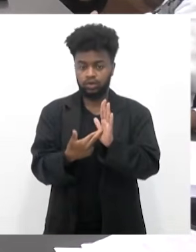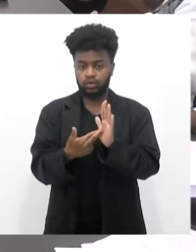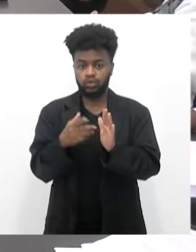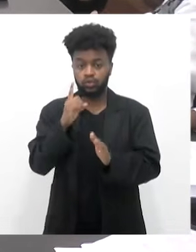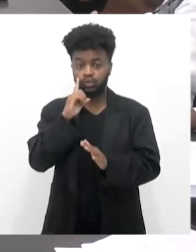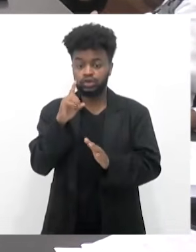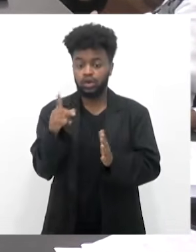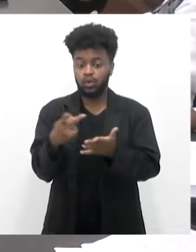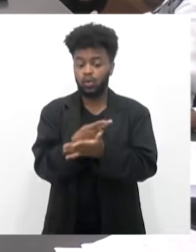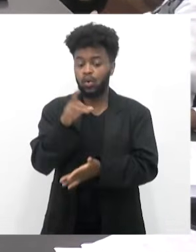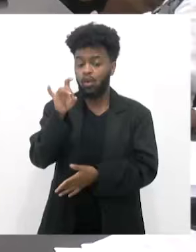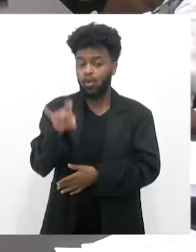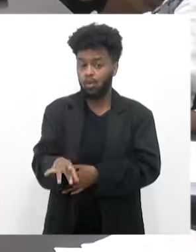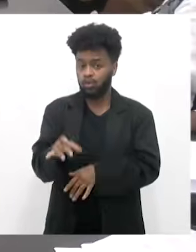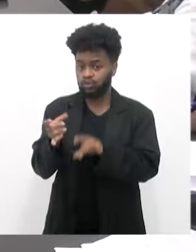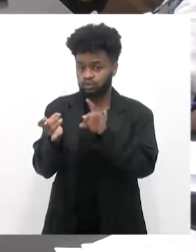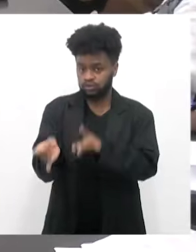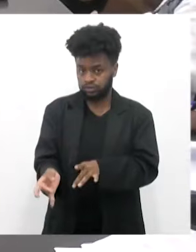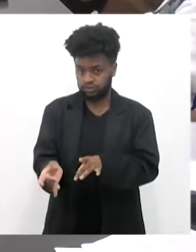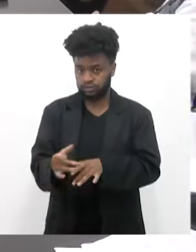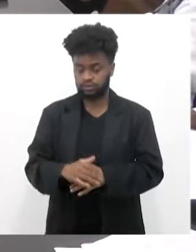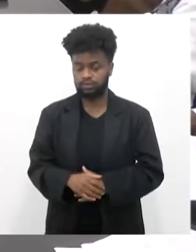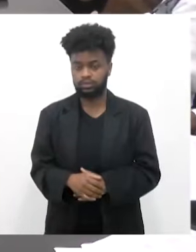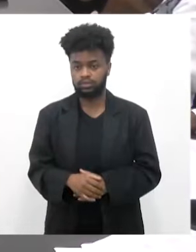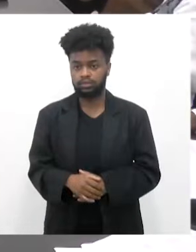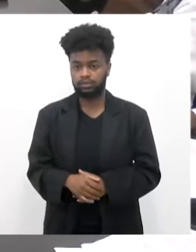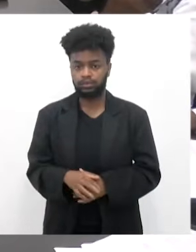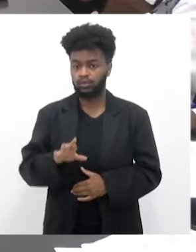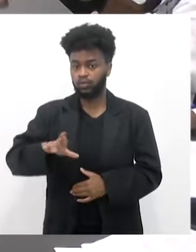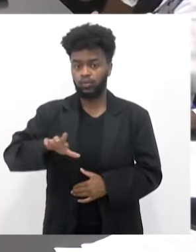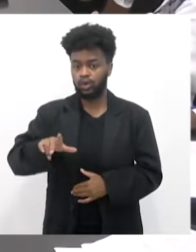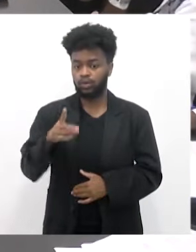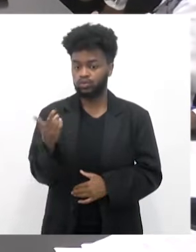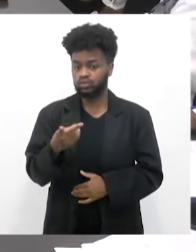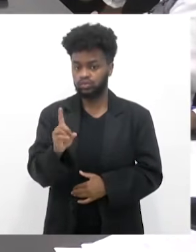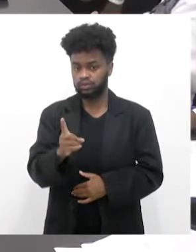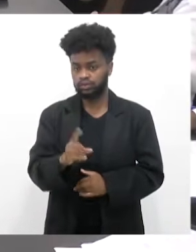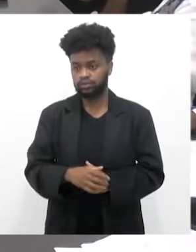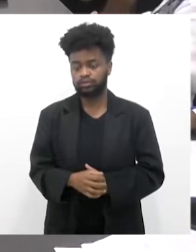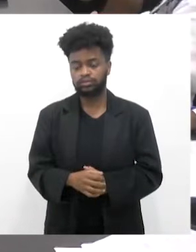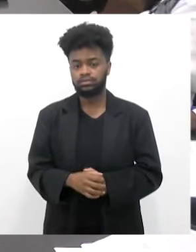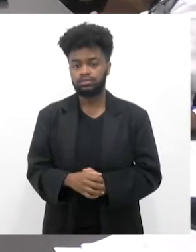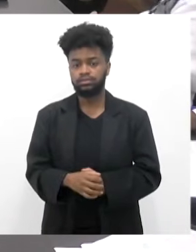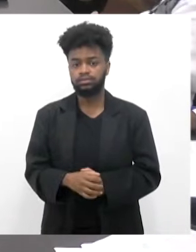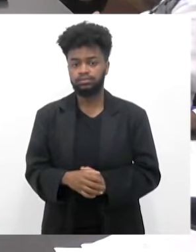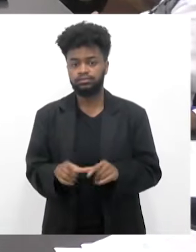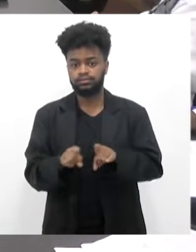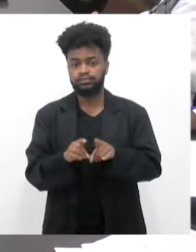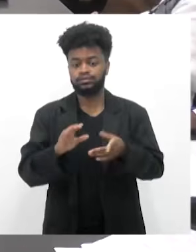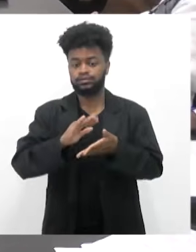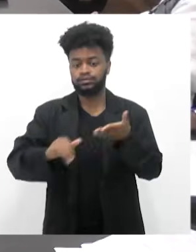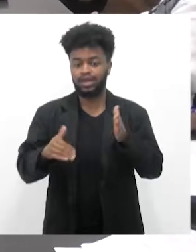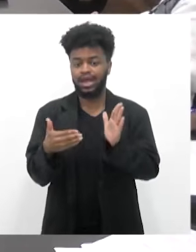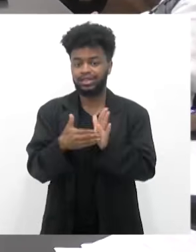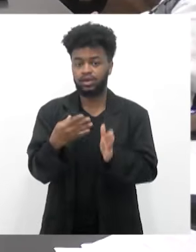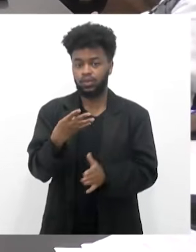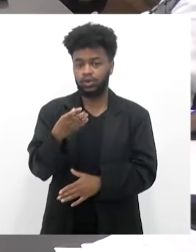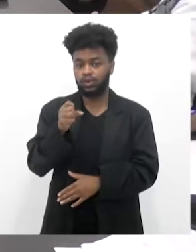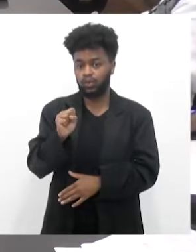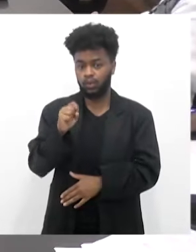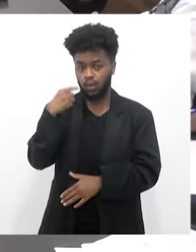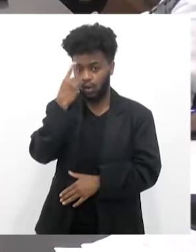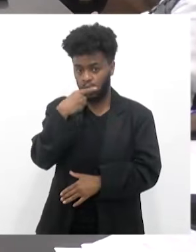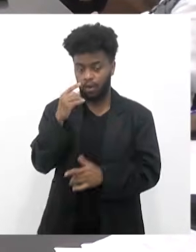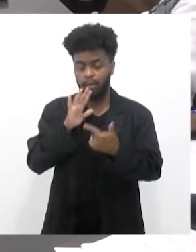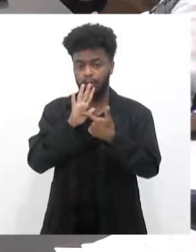da última Da vacância. última vacância. Isso. Né? Não da dupla. da E última. tirar o em até 48 horas para